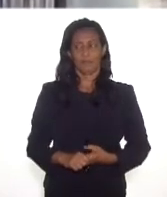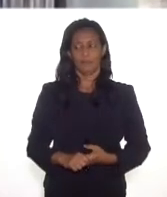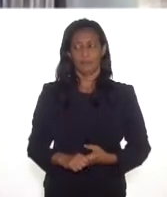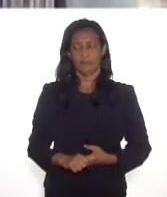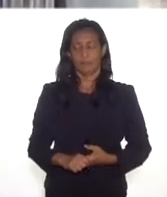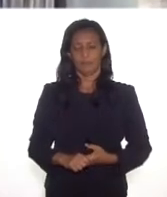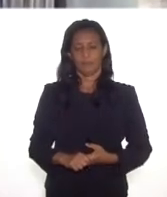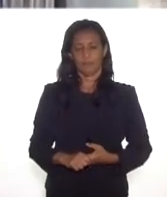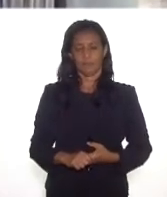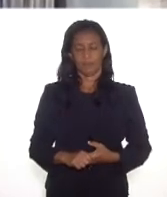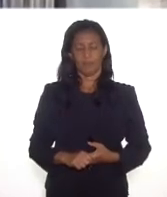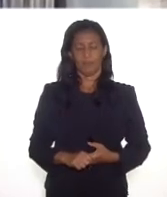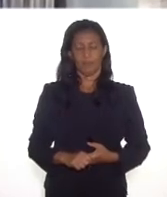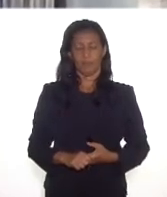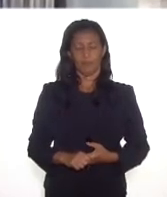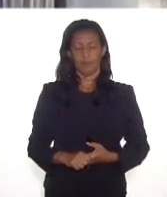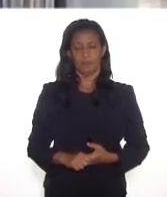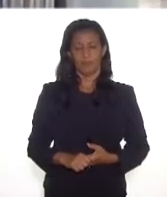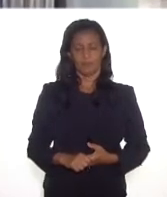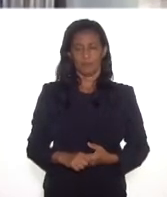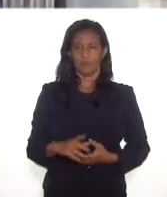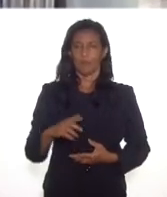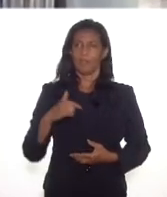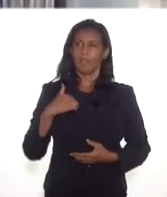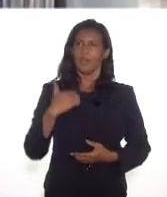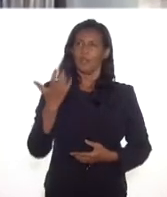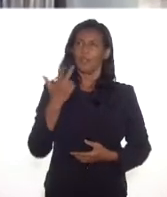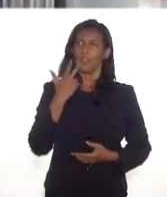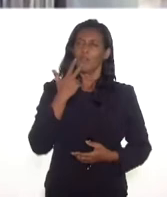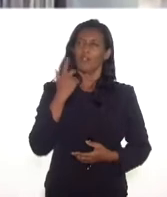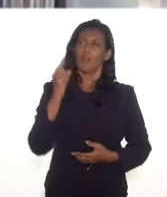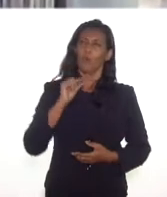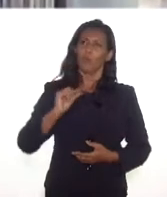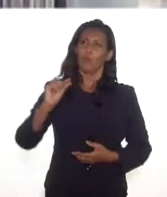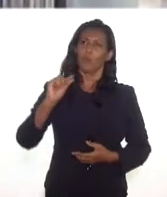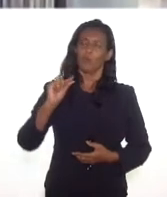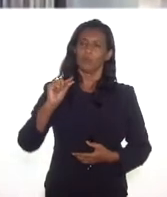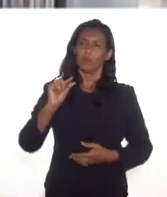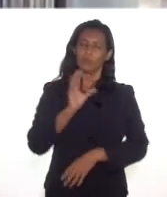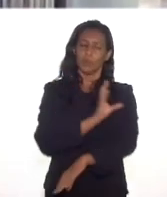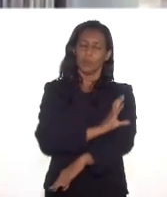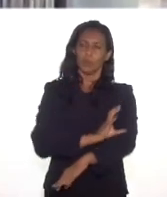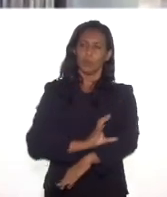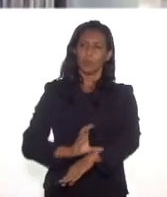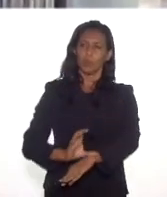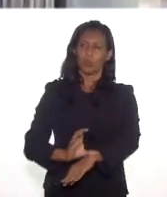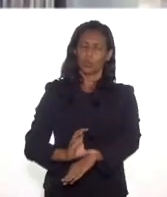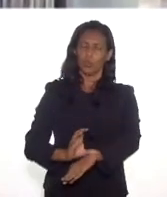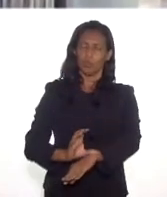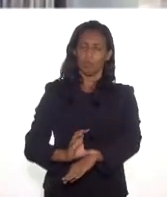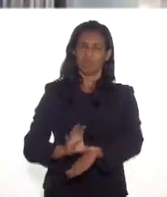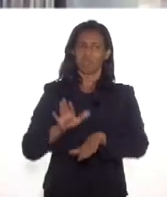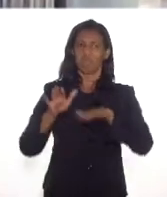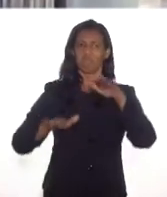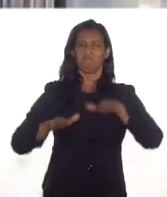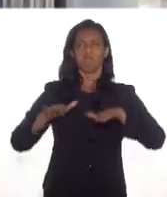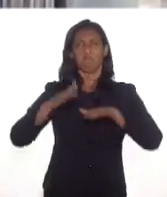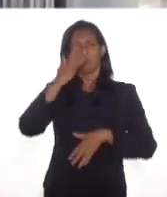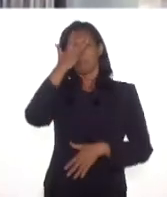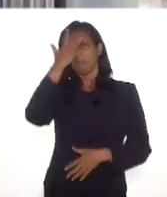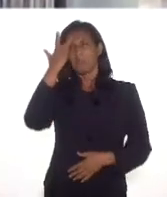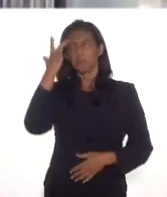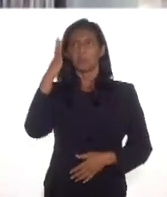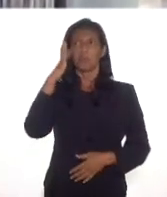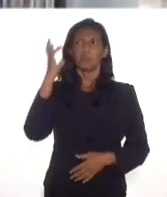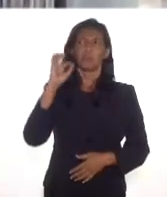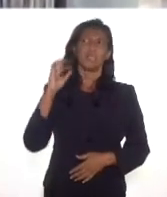Eu queria falar um pouco sobre cultura, porque às vezes as pessoas não têm bem a noção do que significa,